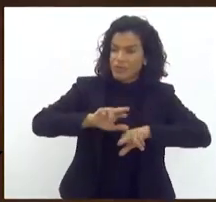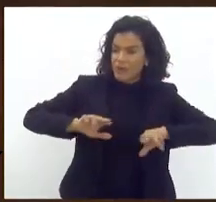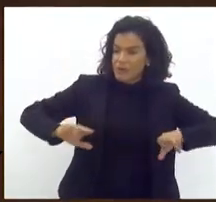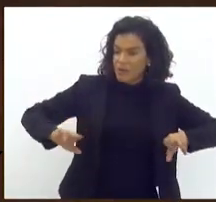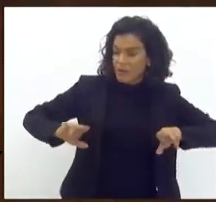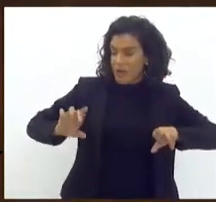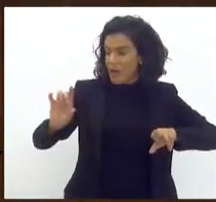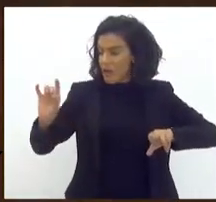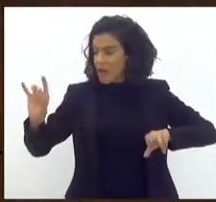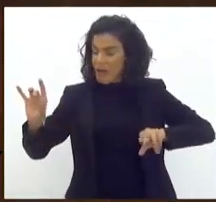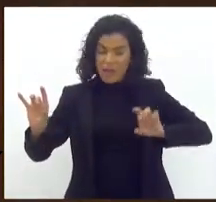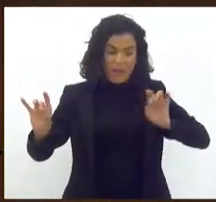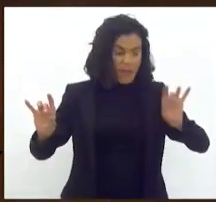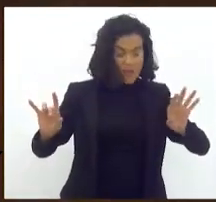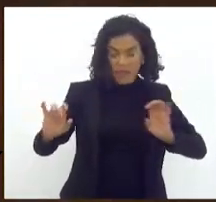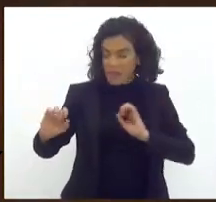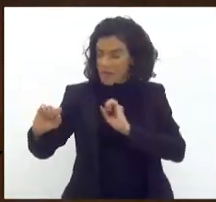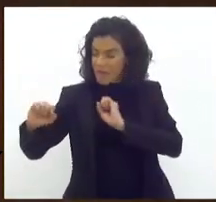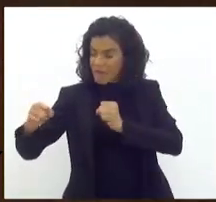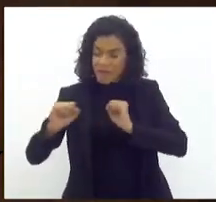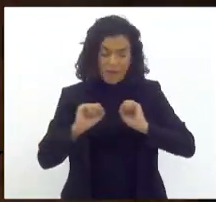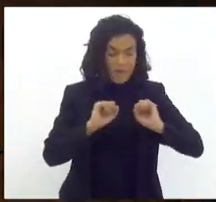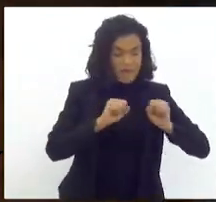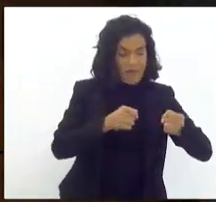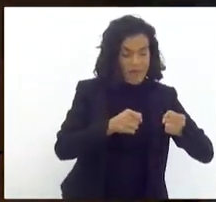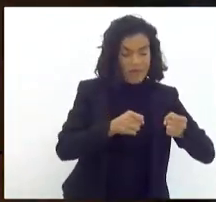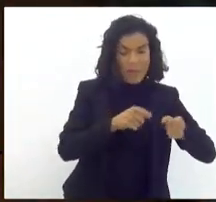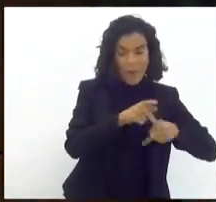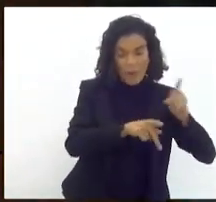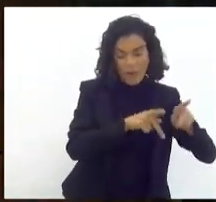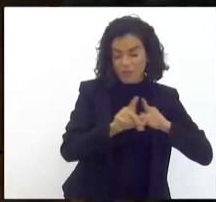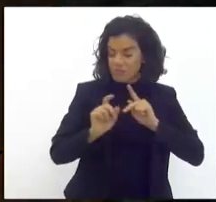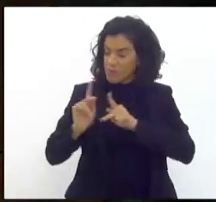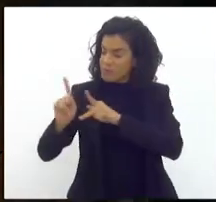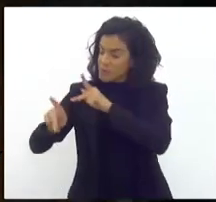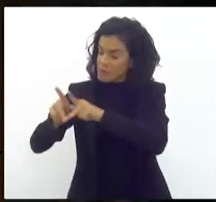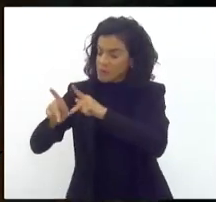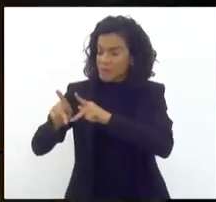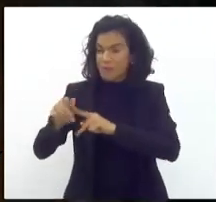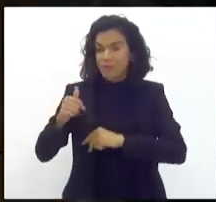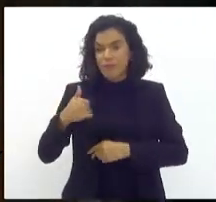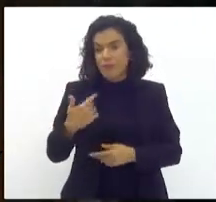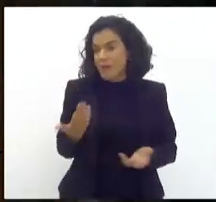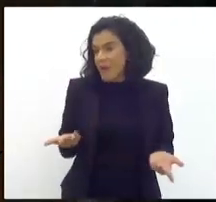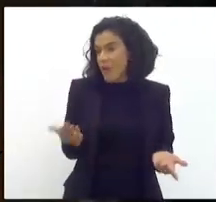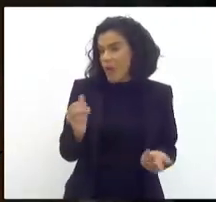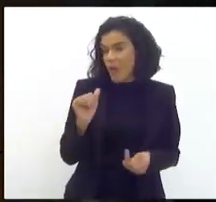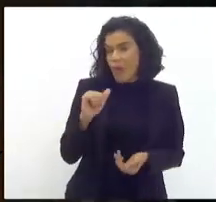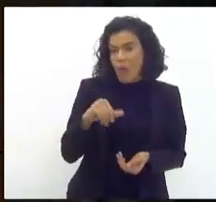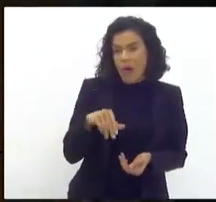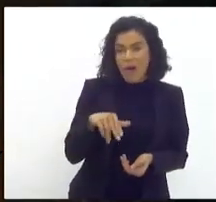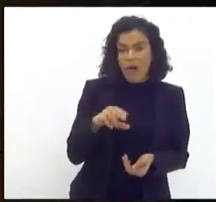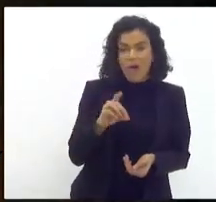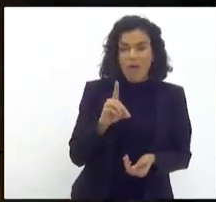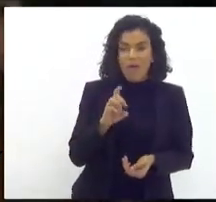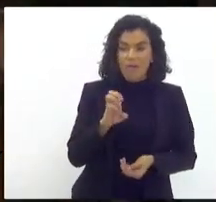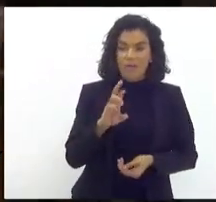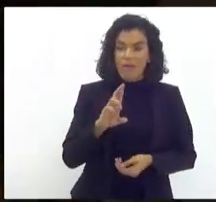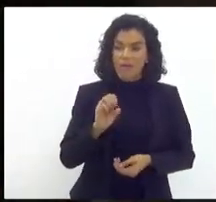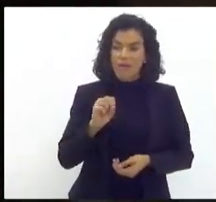um aqui defende seu segmento seu eleitorado e o que eu eu Anderson Morais vai fazer pô